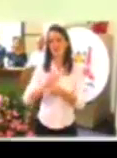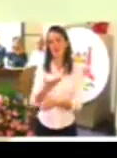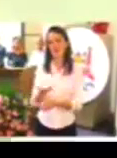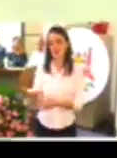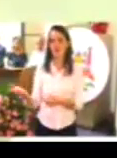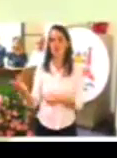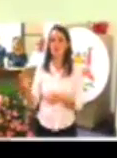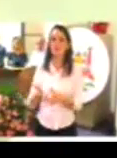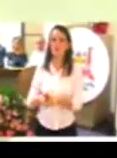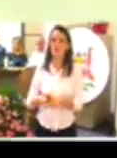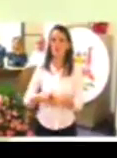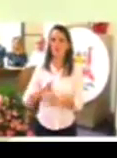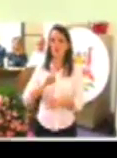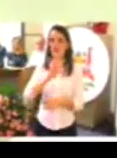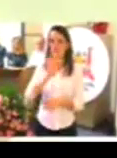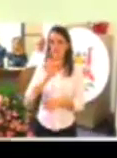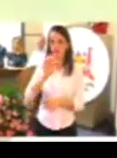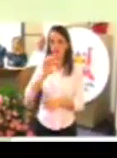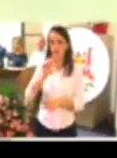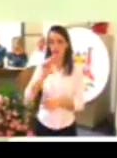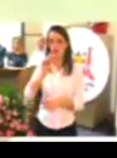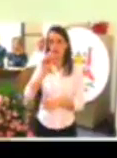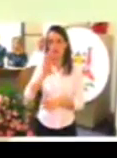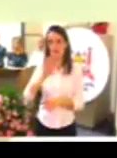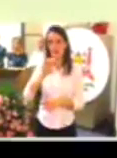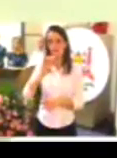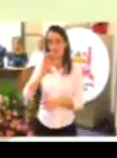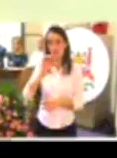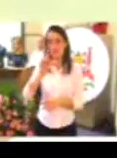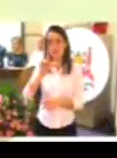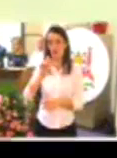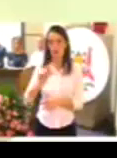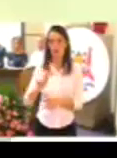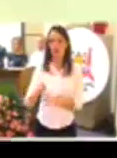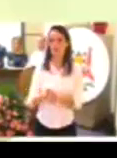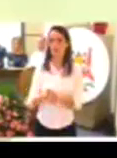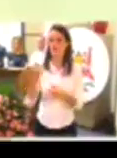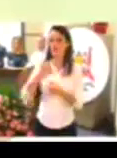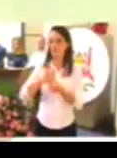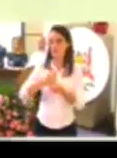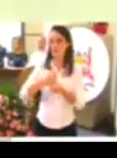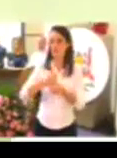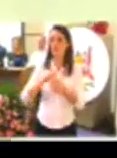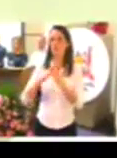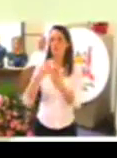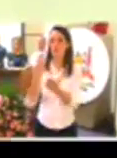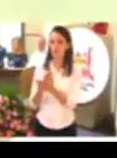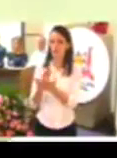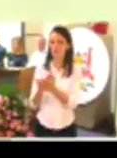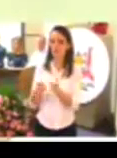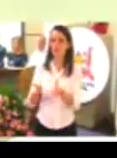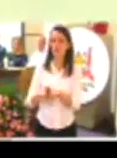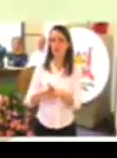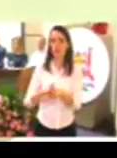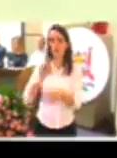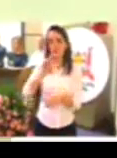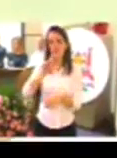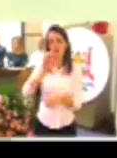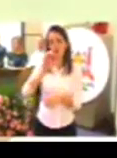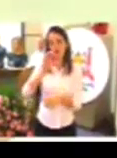Casa, principalmente Fabíola Perucchi Cavaler, que acumula a função de diretora executiva da escola, e Léo